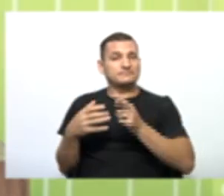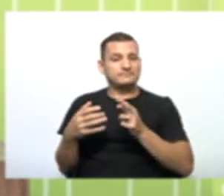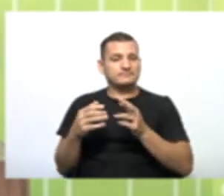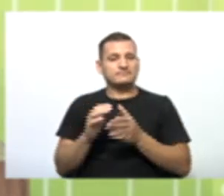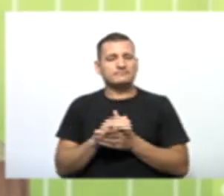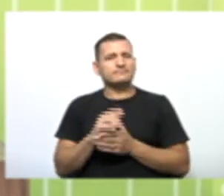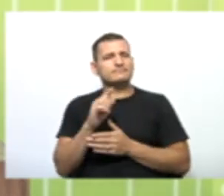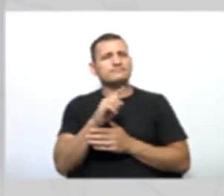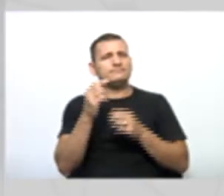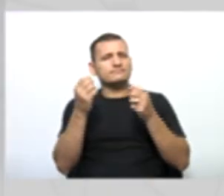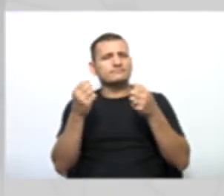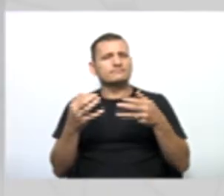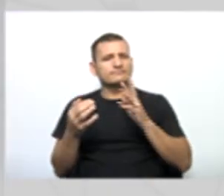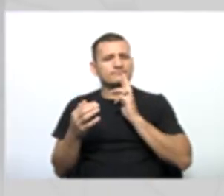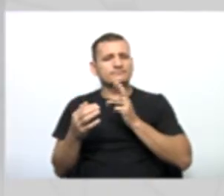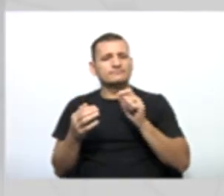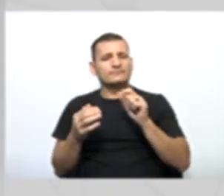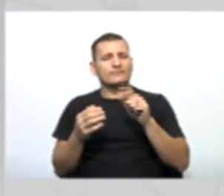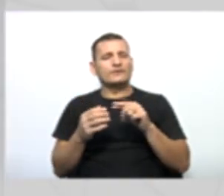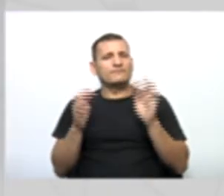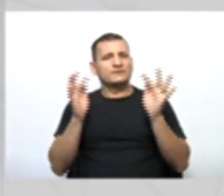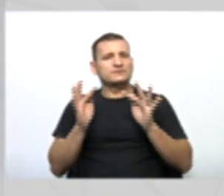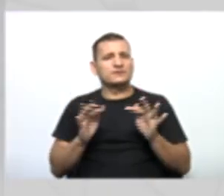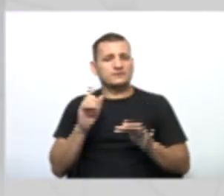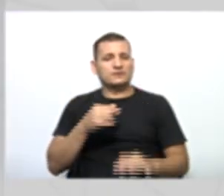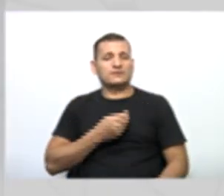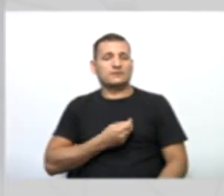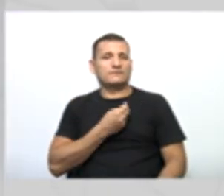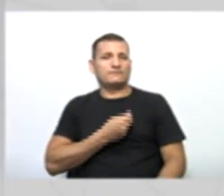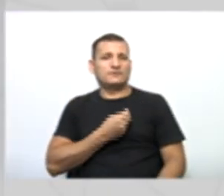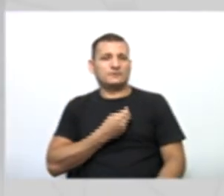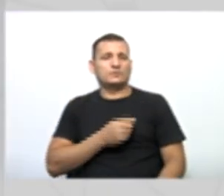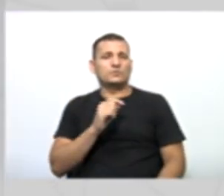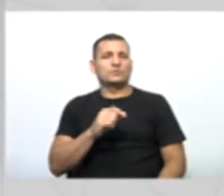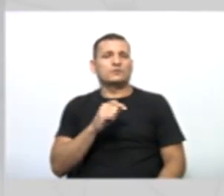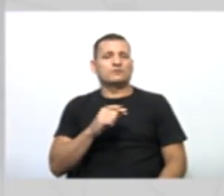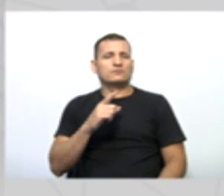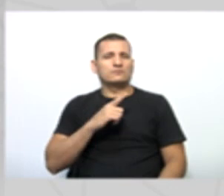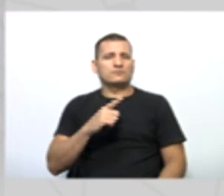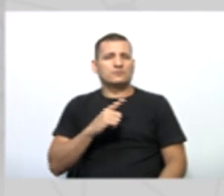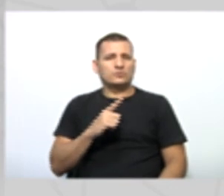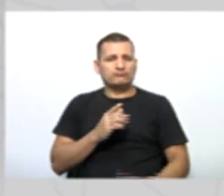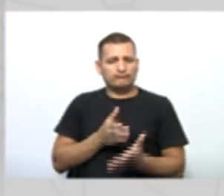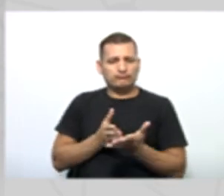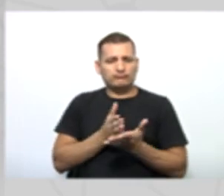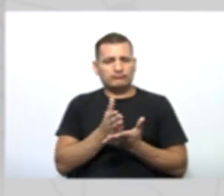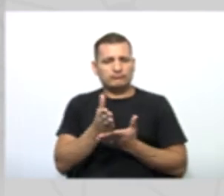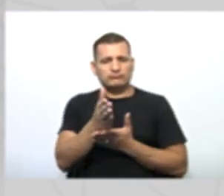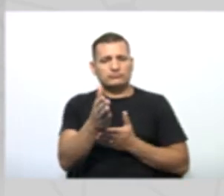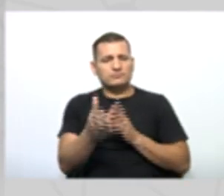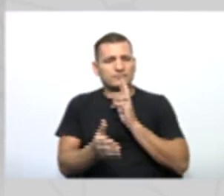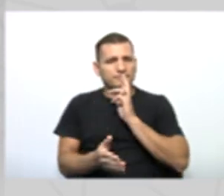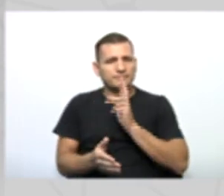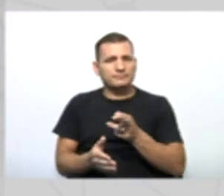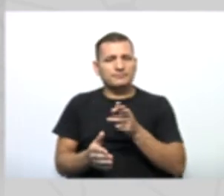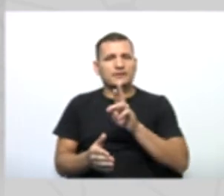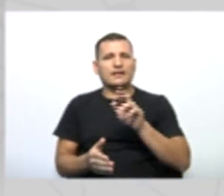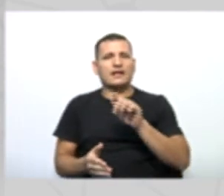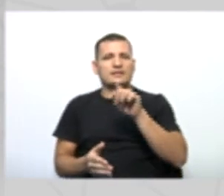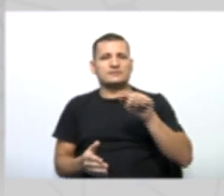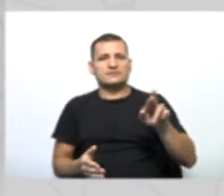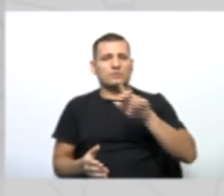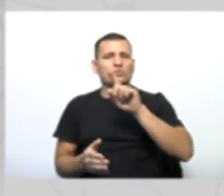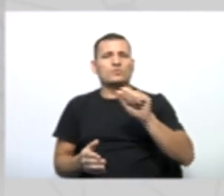que a felicidade é a vida conduzida pela razão. Ou seja, é você viver naquilo que é o ser humano, que é um